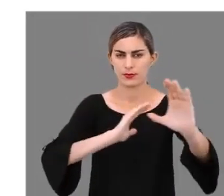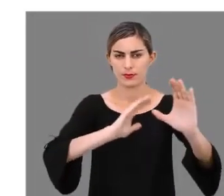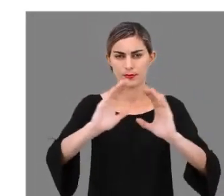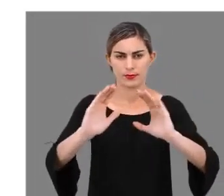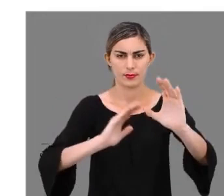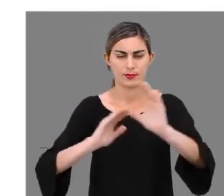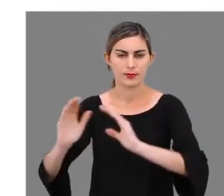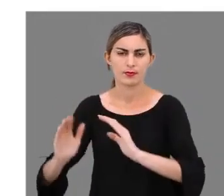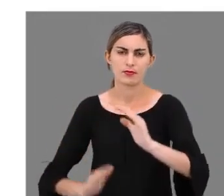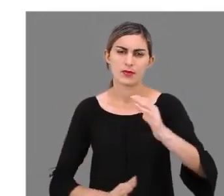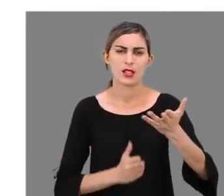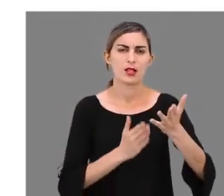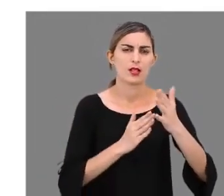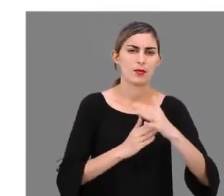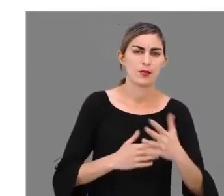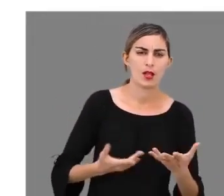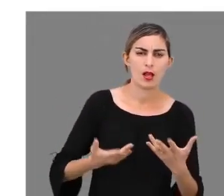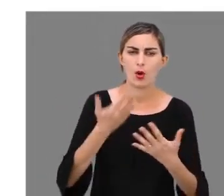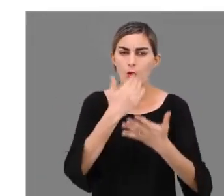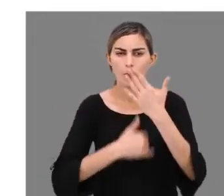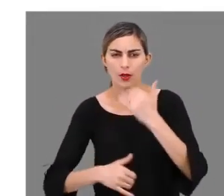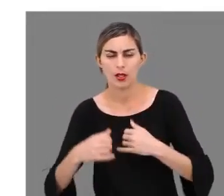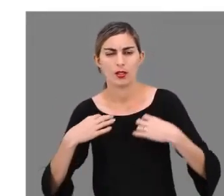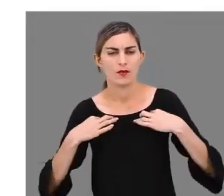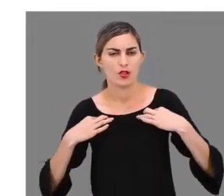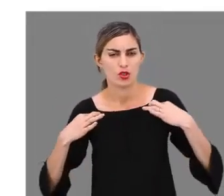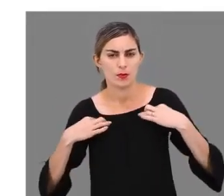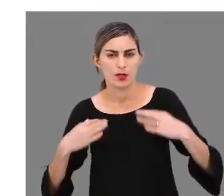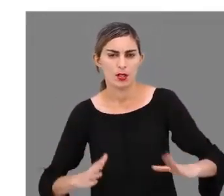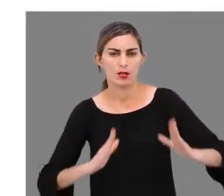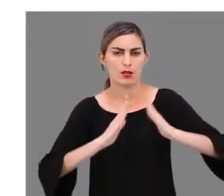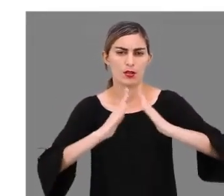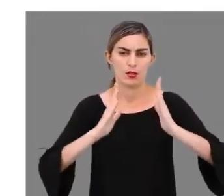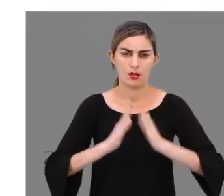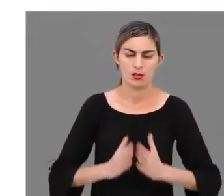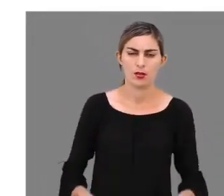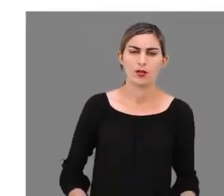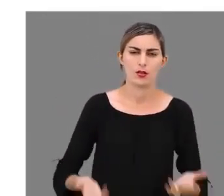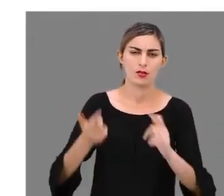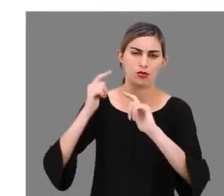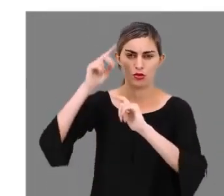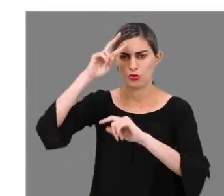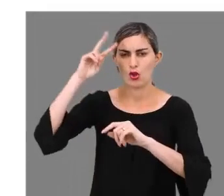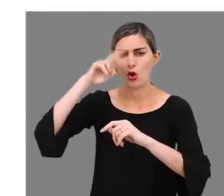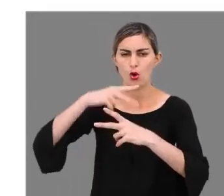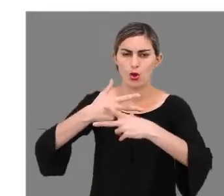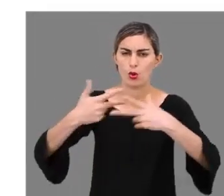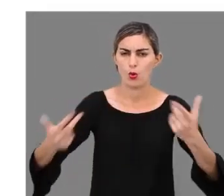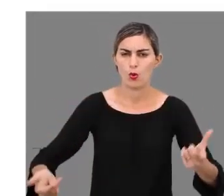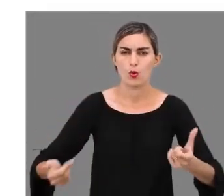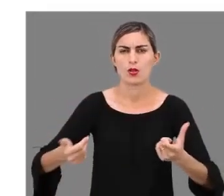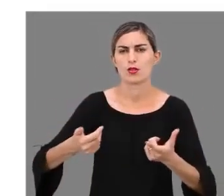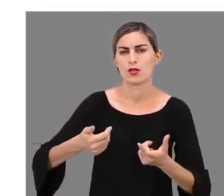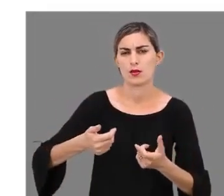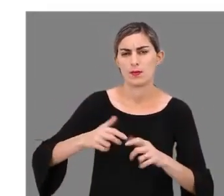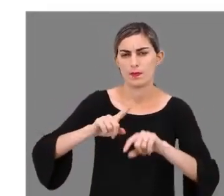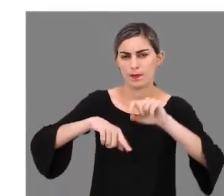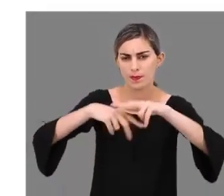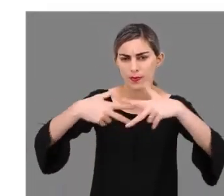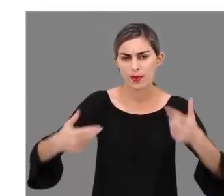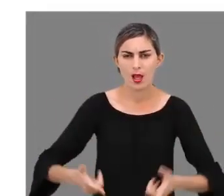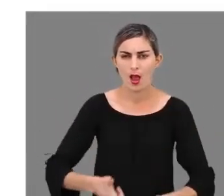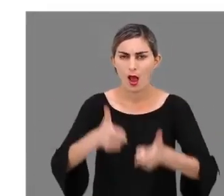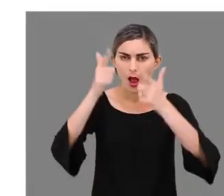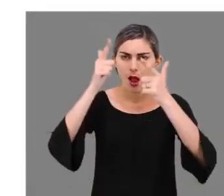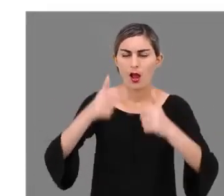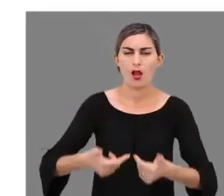sejam alimentares, de vestimenta, de habitação, artefatos como os utensílios, armas,